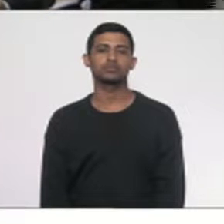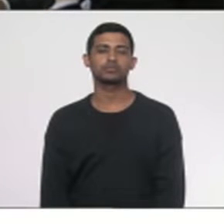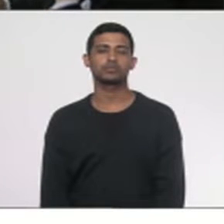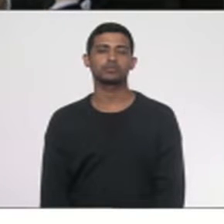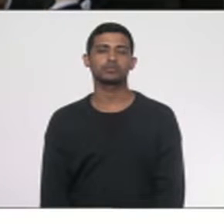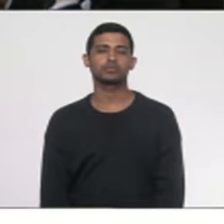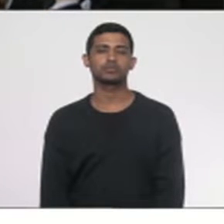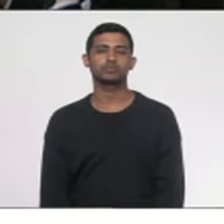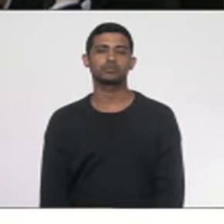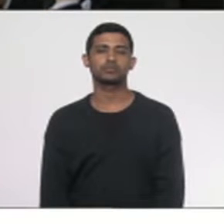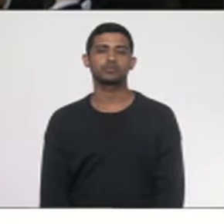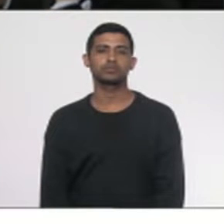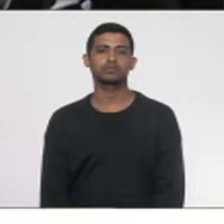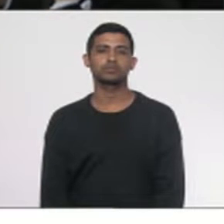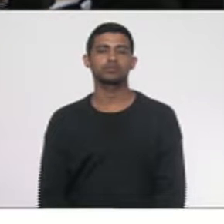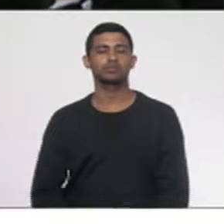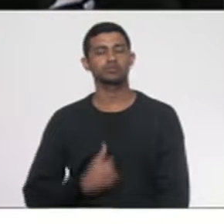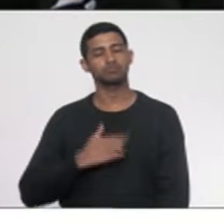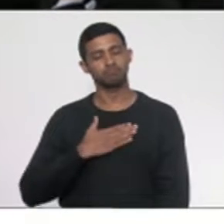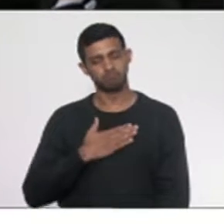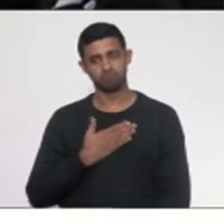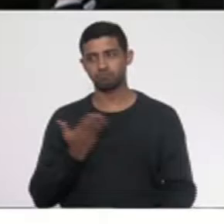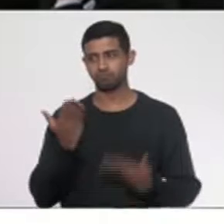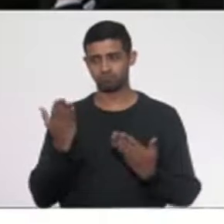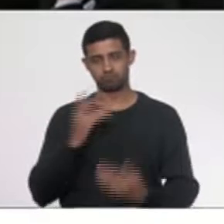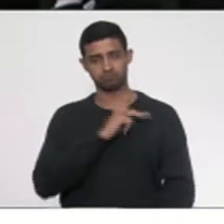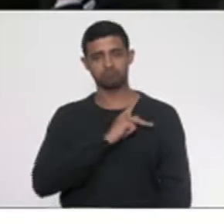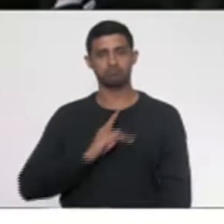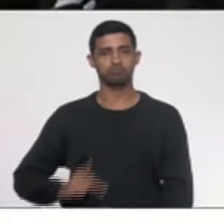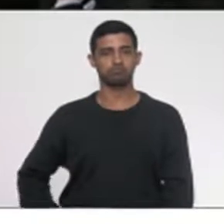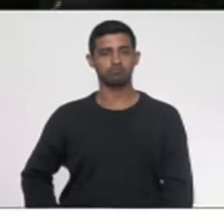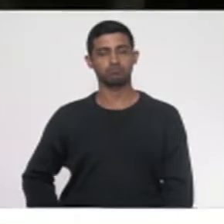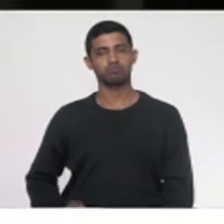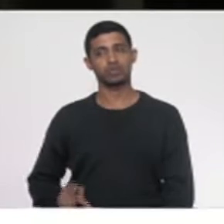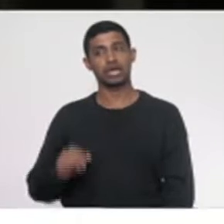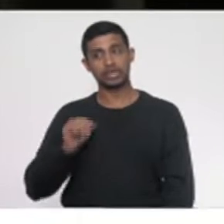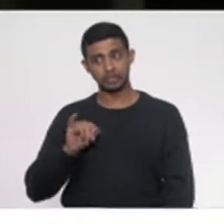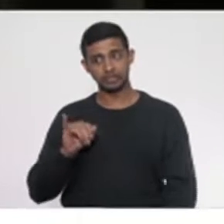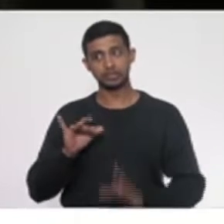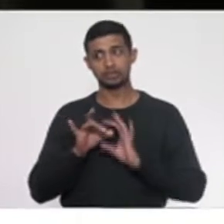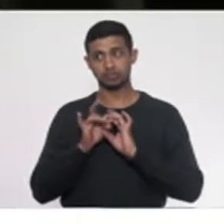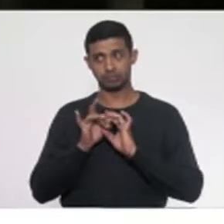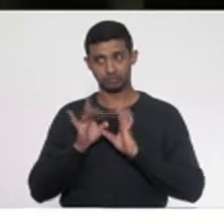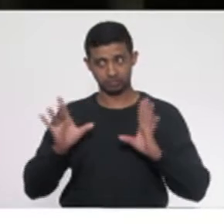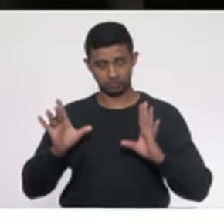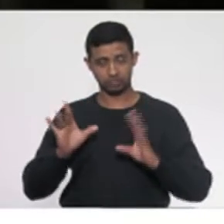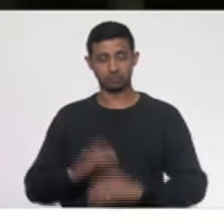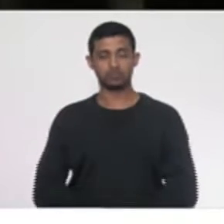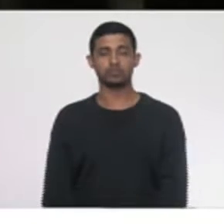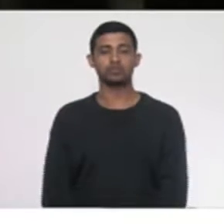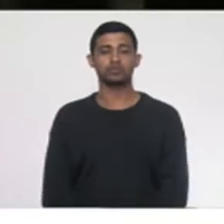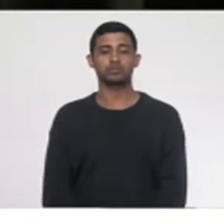Gostaria que Vossa Excelência me permitisse